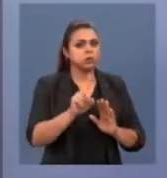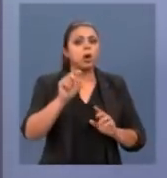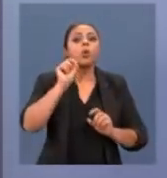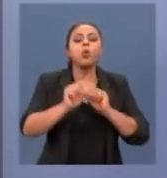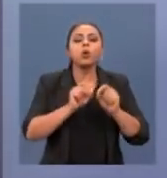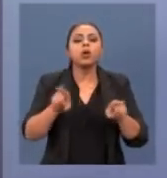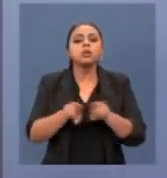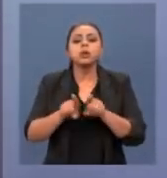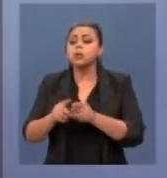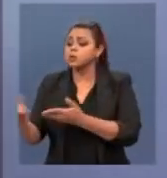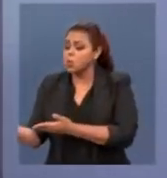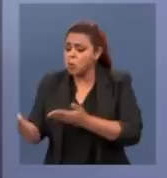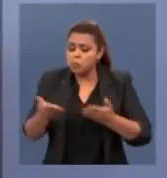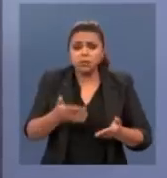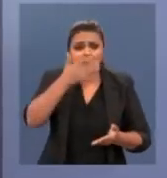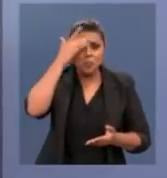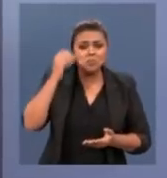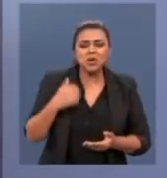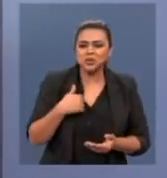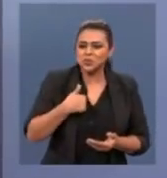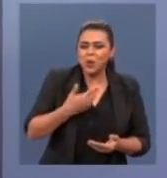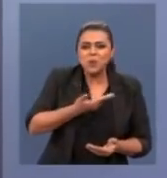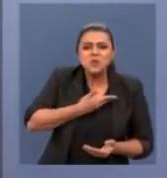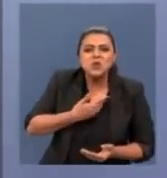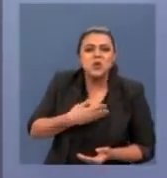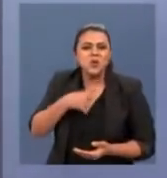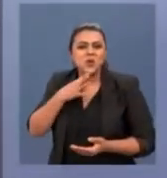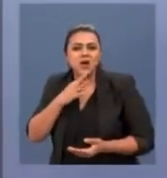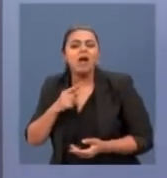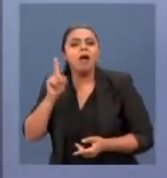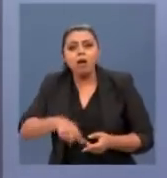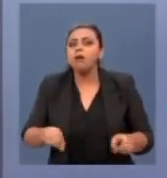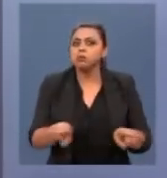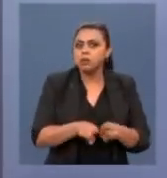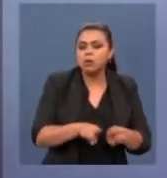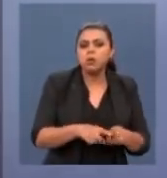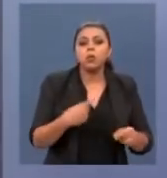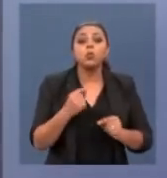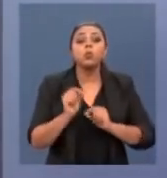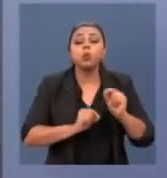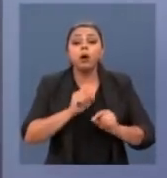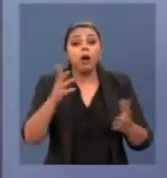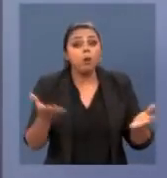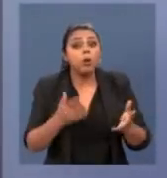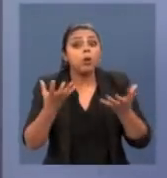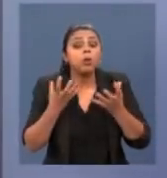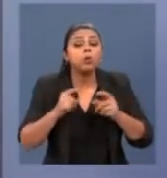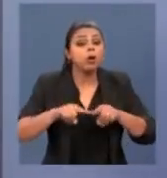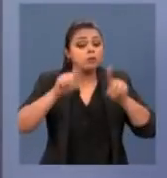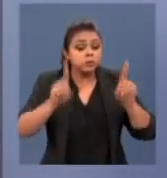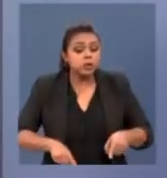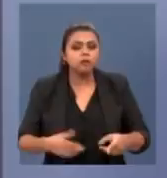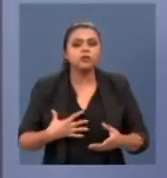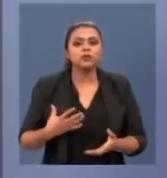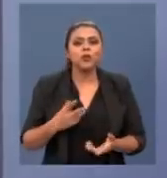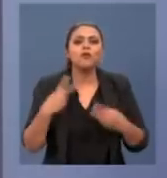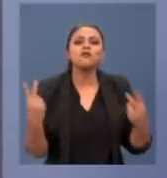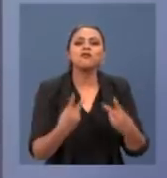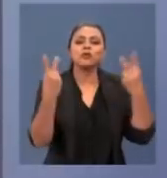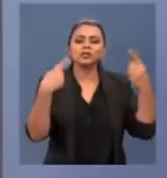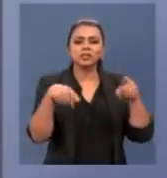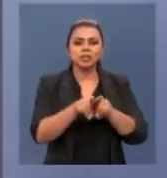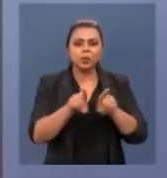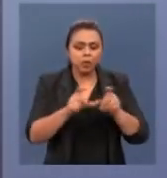corrupção também eu vou fazer uma reforma administrativa que vai valorizar o servidor que nós vamos diminuir em 20% das secretarias vão